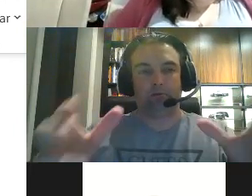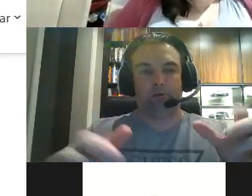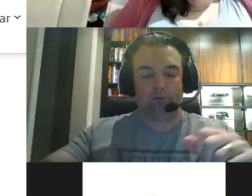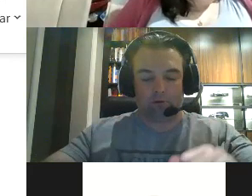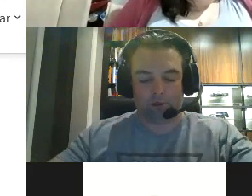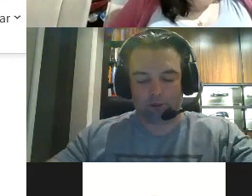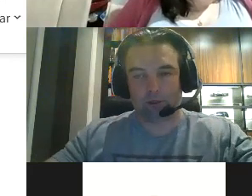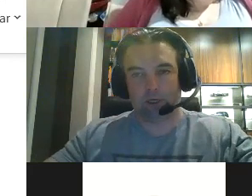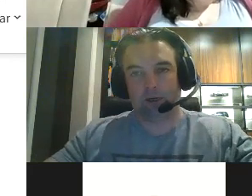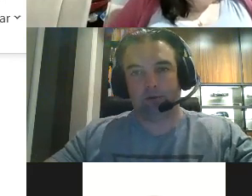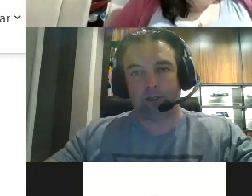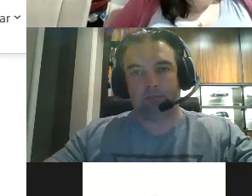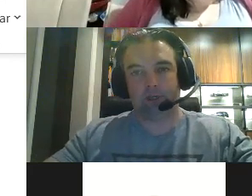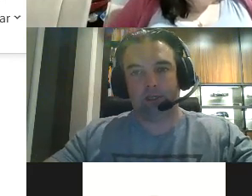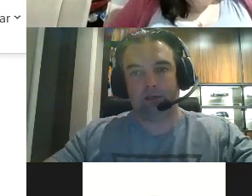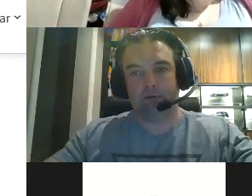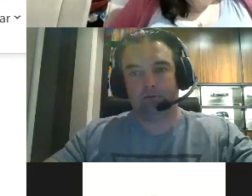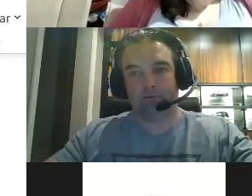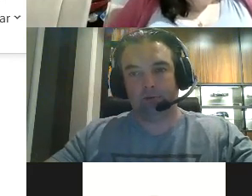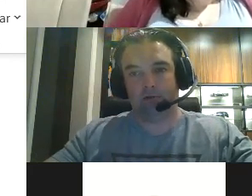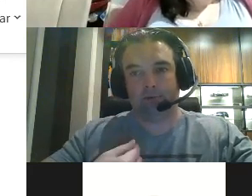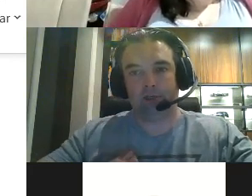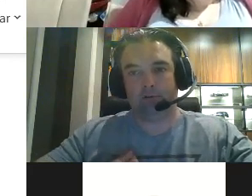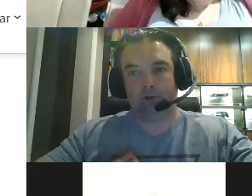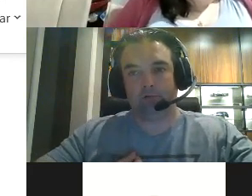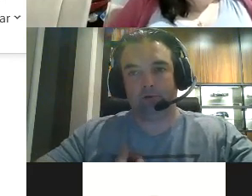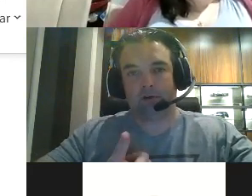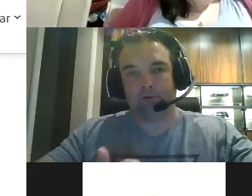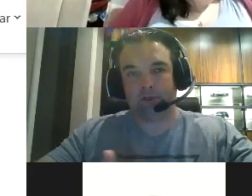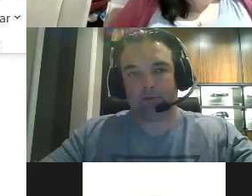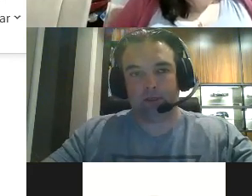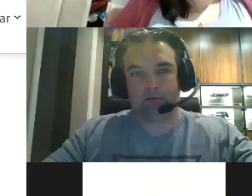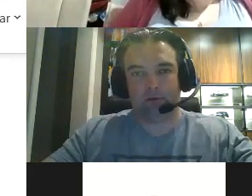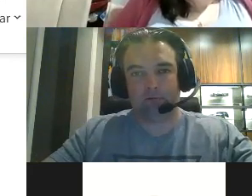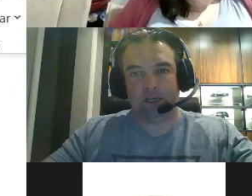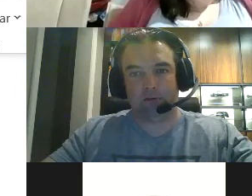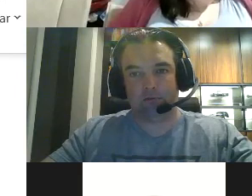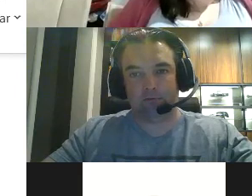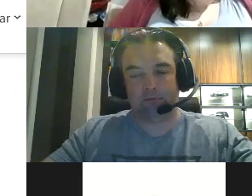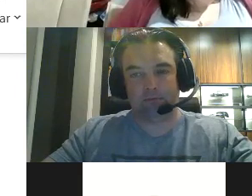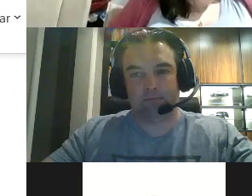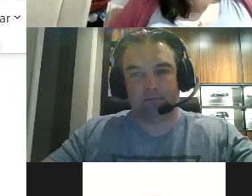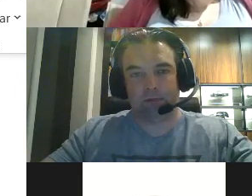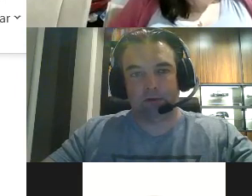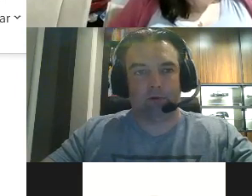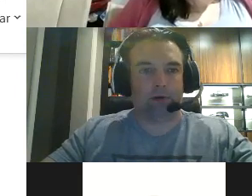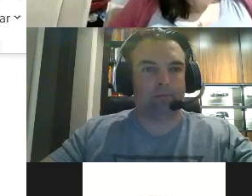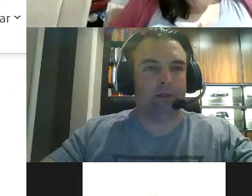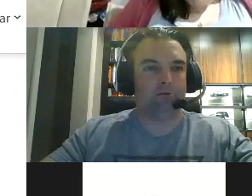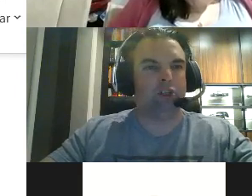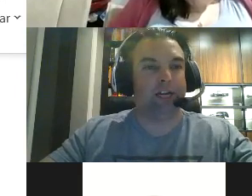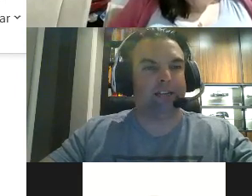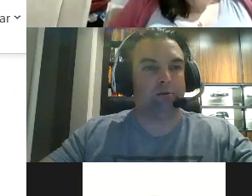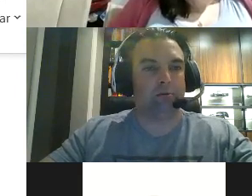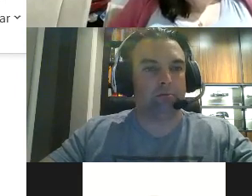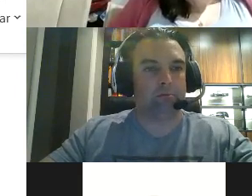Isso é o ciclo hidrológico, que vocês aprenderam, eu aprendi no 2º grau, vocês aprenderam no ensino médio. Meu pai aprendeu